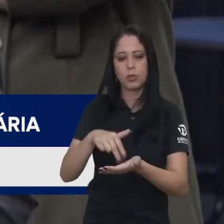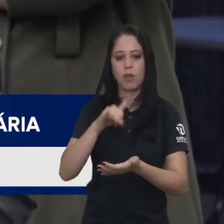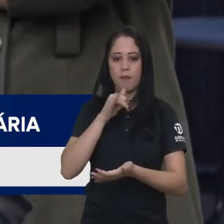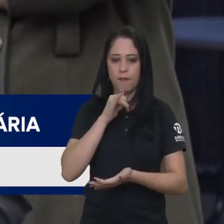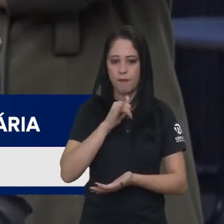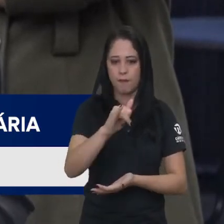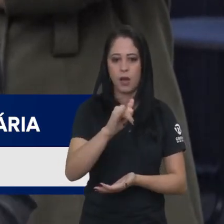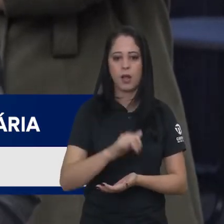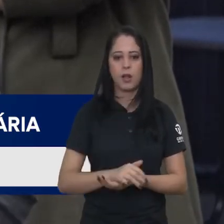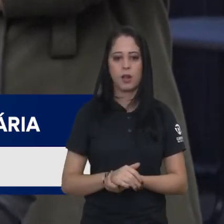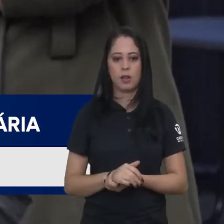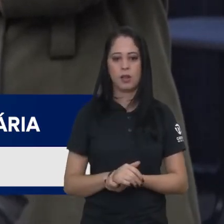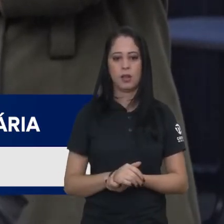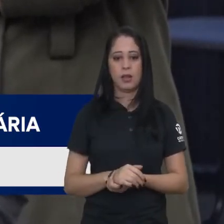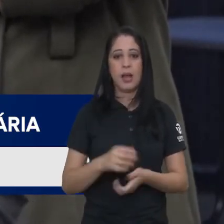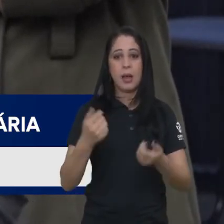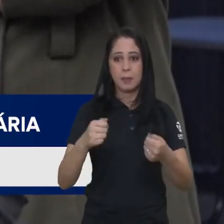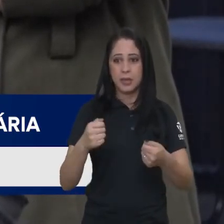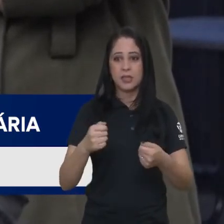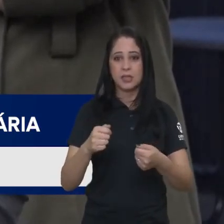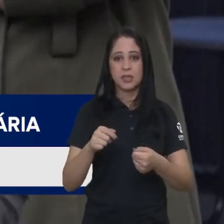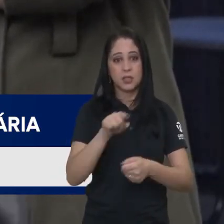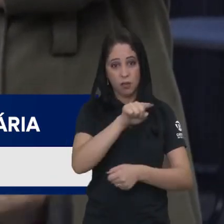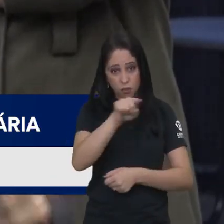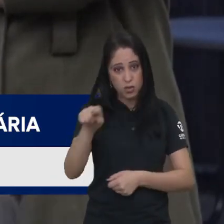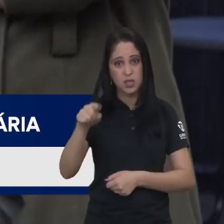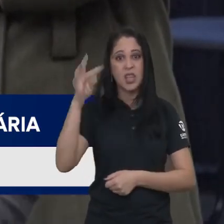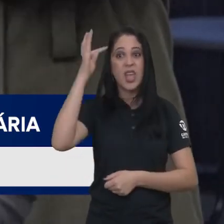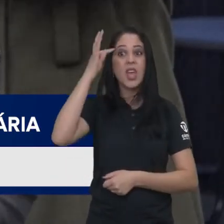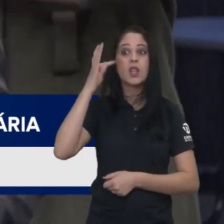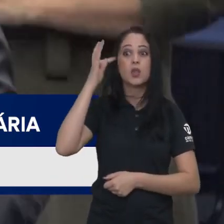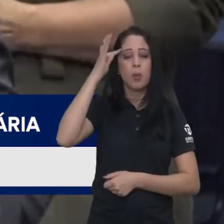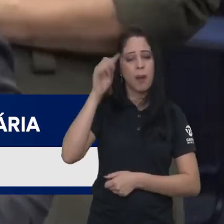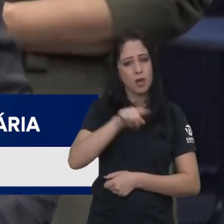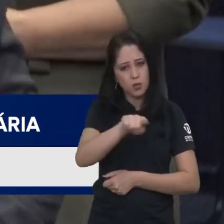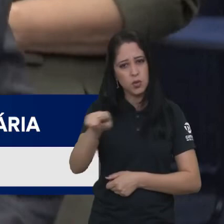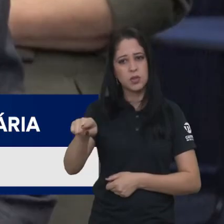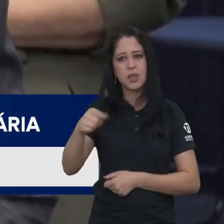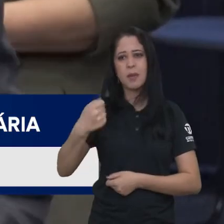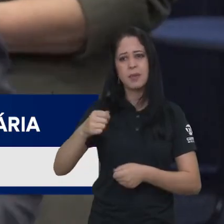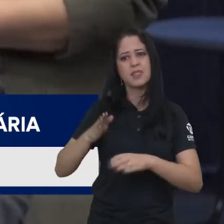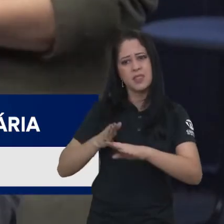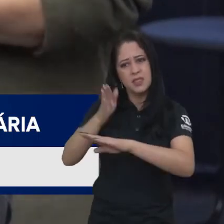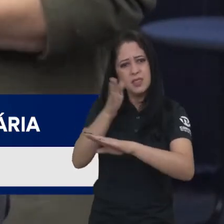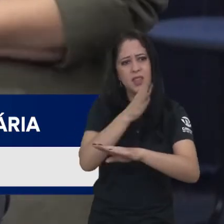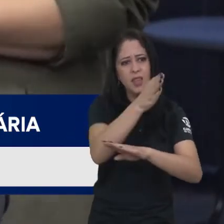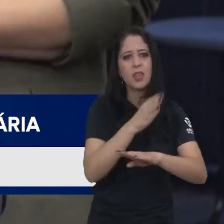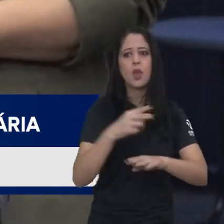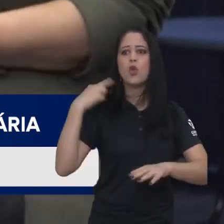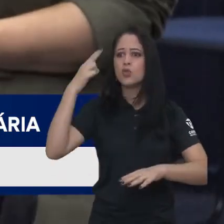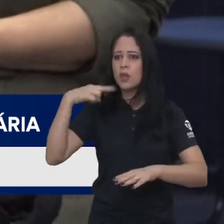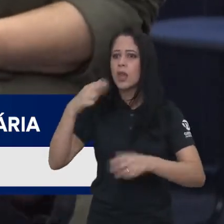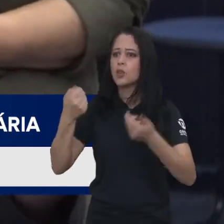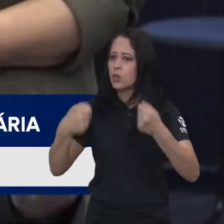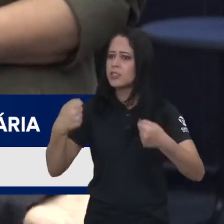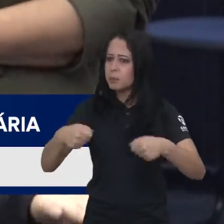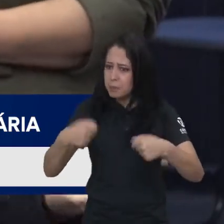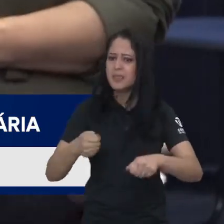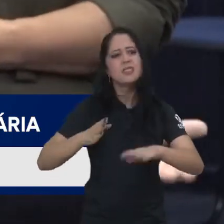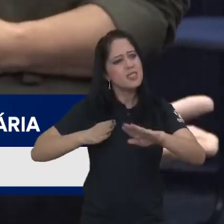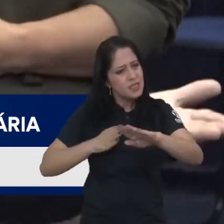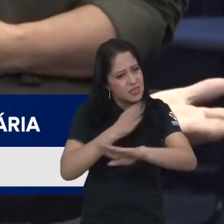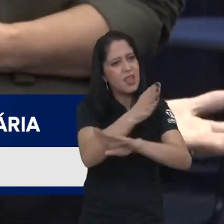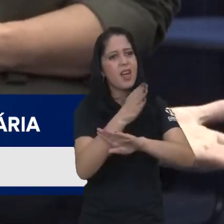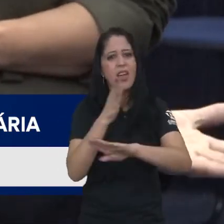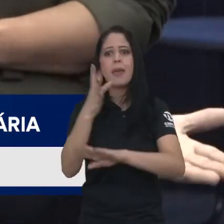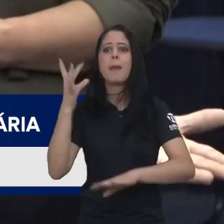que isso vá para as bases, Tomás, que as pessoas, de fato, conheçam os vereadores porque eu acredito